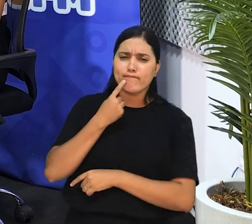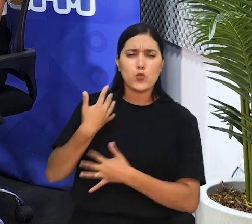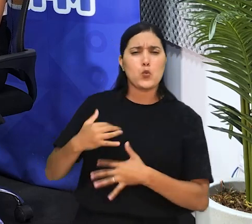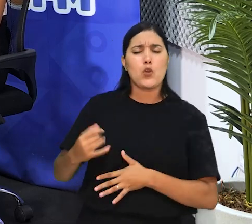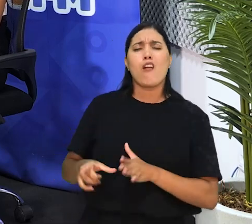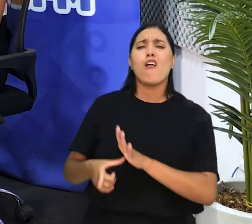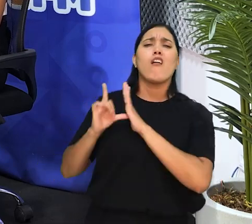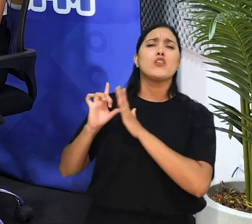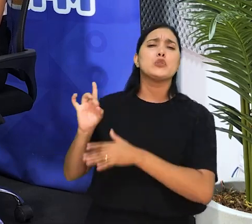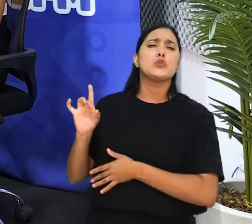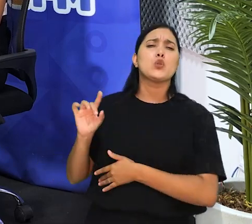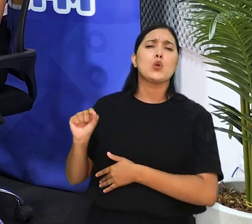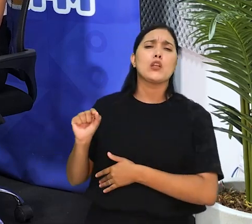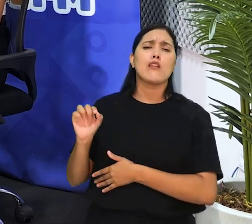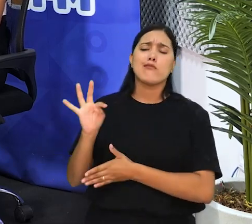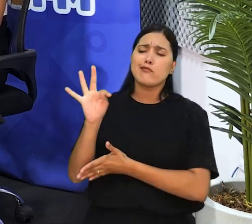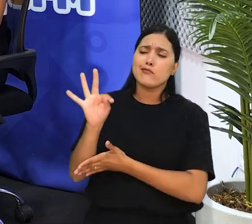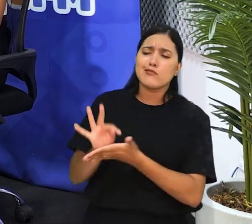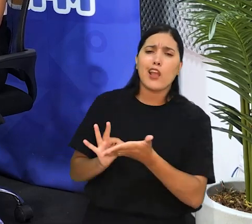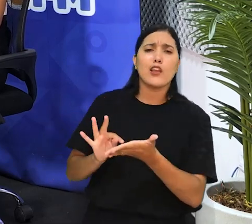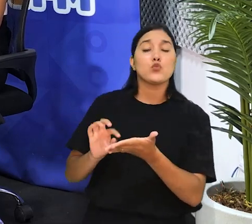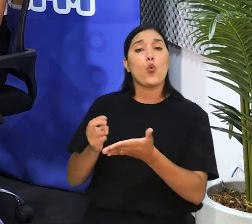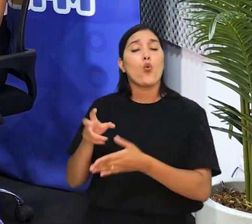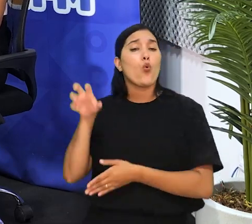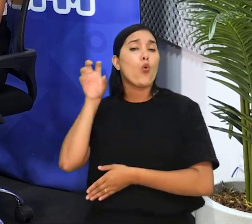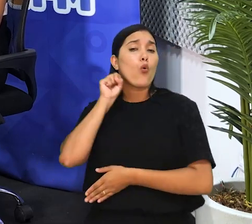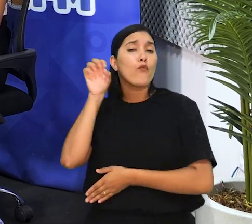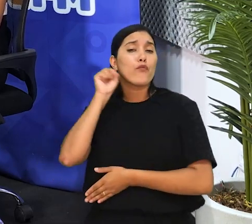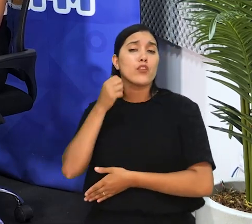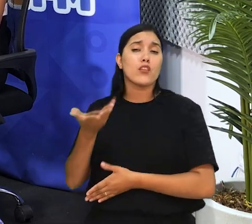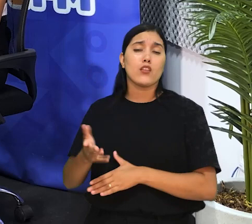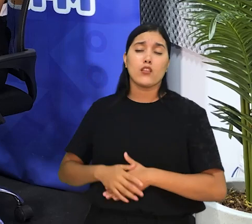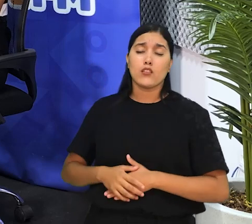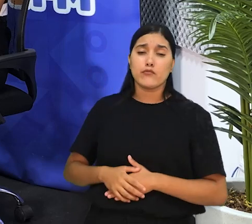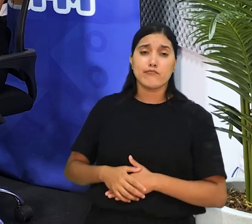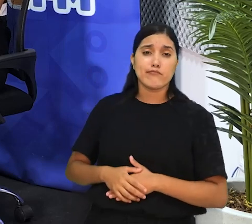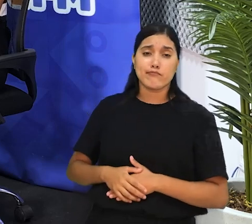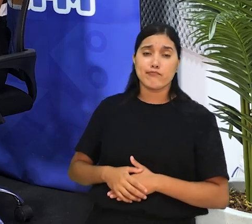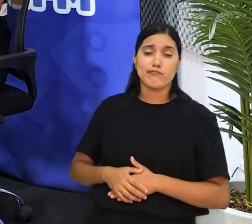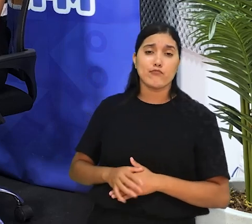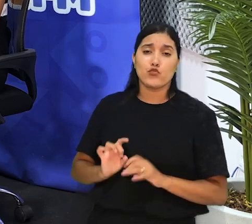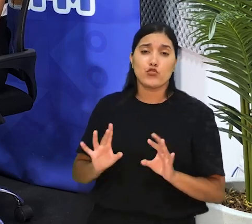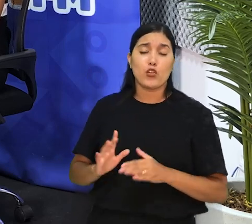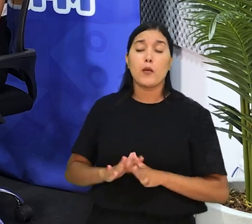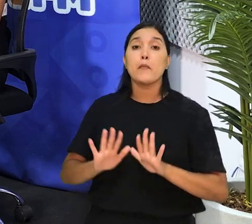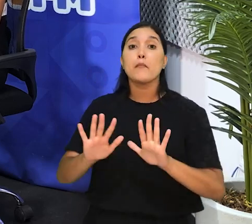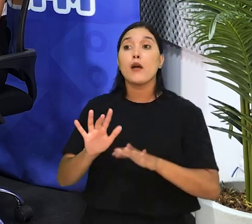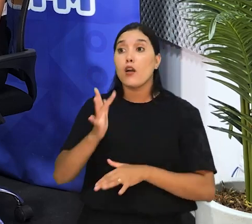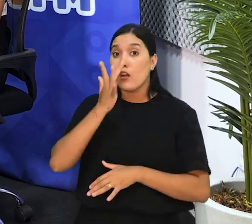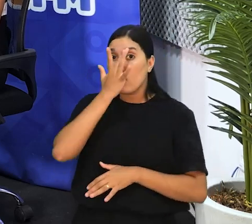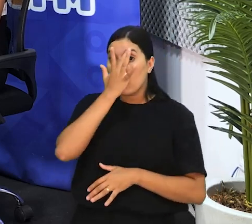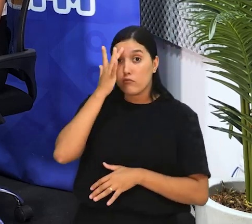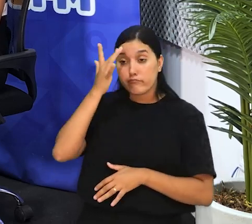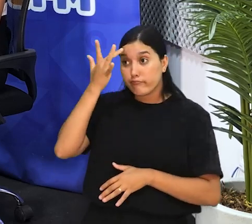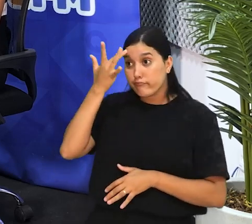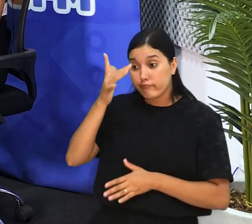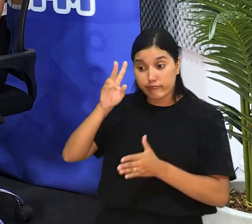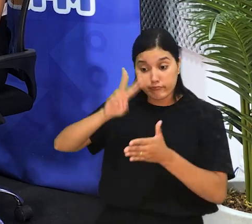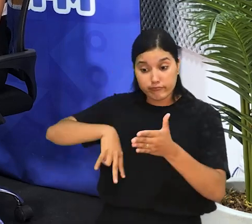extrema importância. Antigamente era só ouvindo, né? E como é que e tinha mensagem de texto, mas para quem